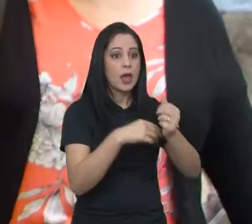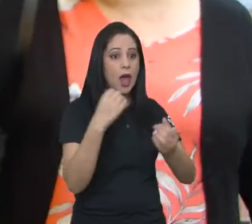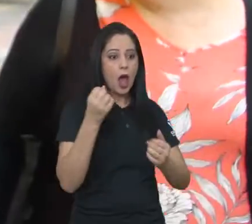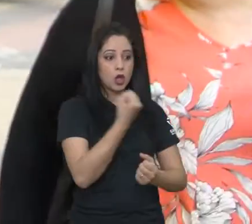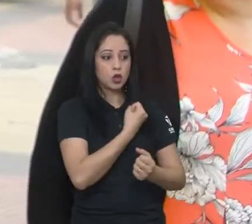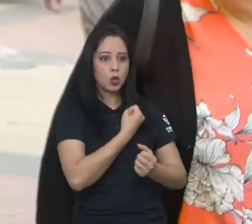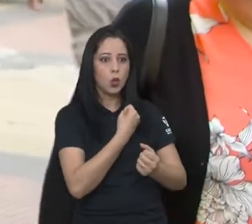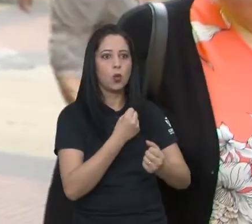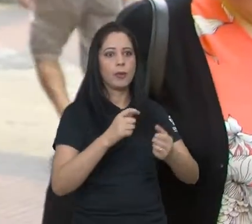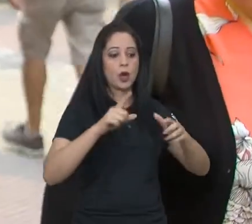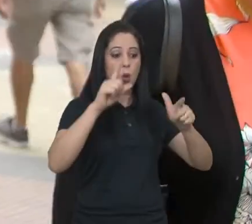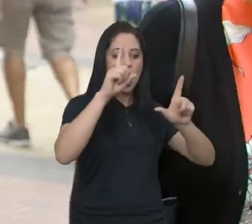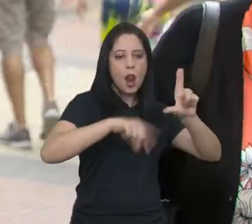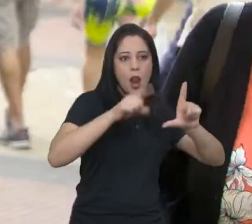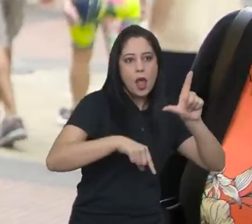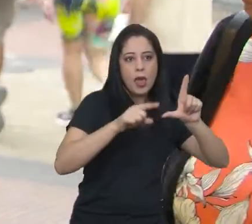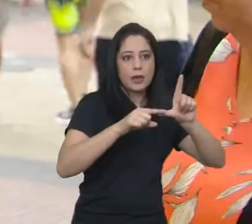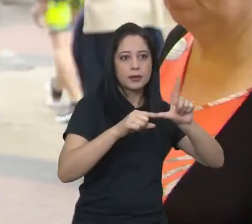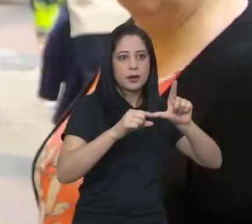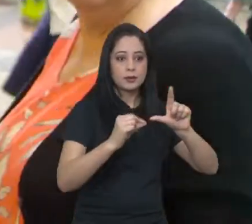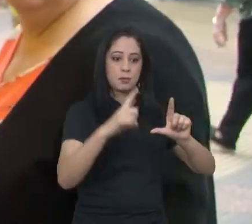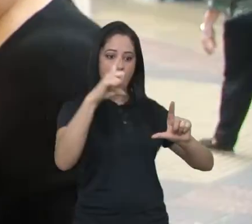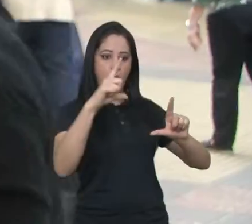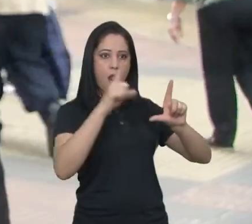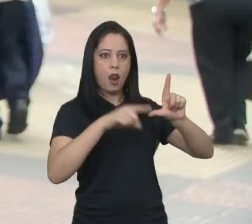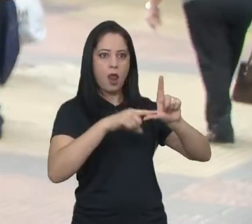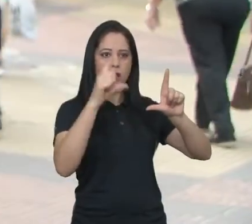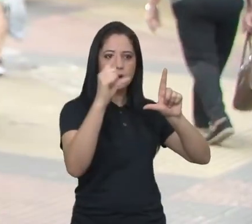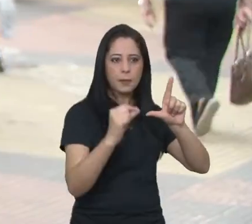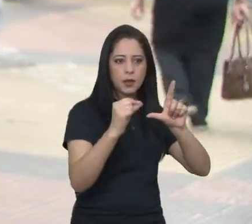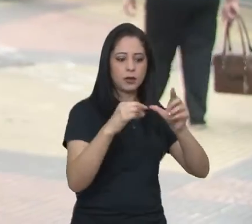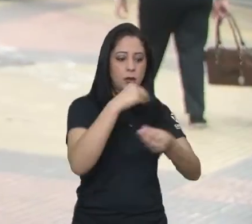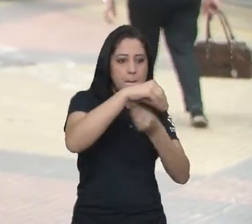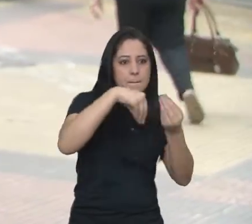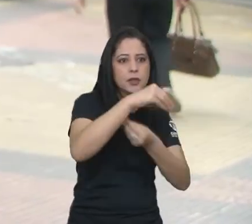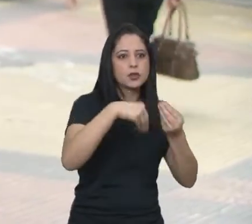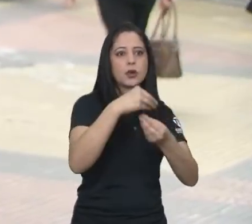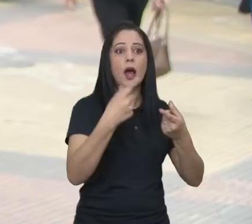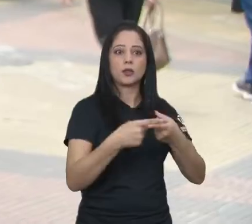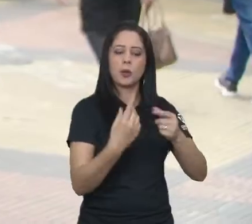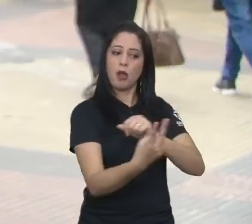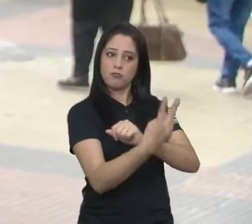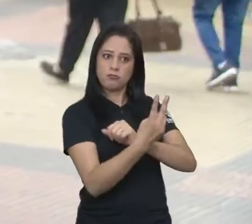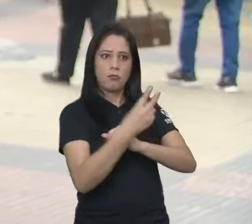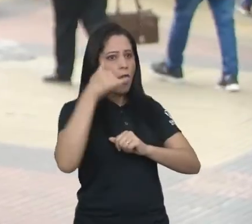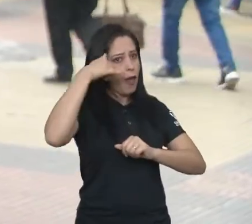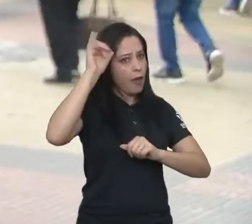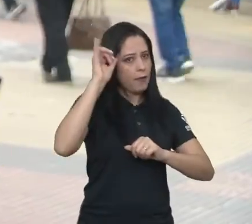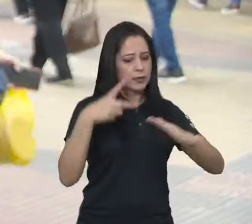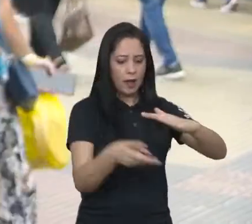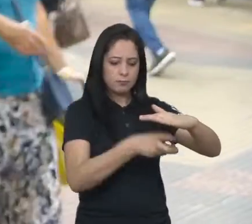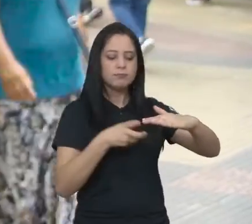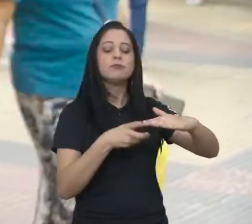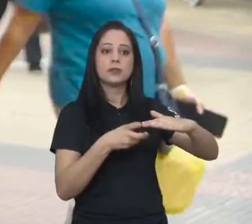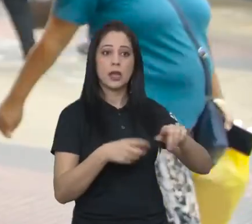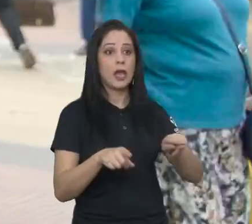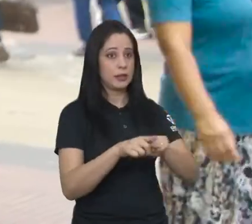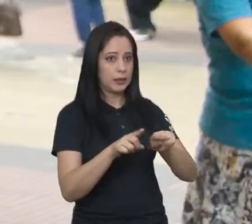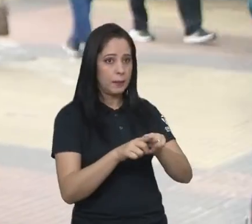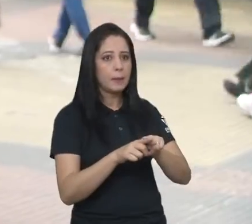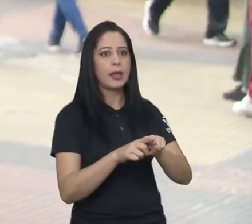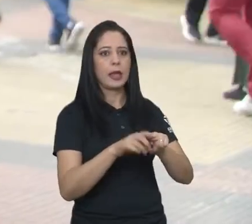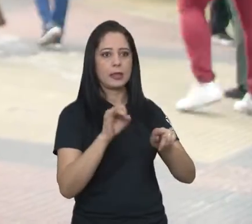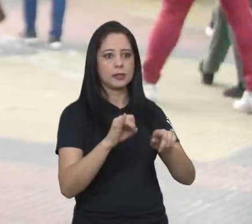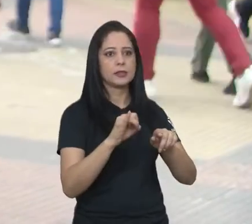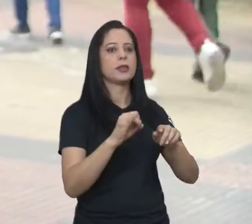que tenham números, letras maiúsculas, para poder me prevenir, né, de acontecer isso de novo. E sempre verificação dupla,